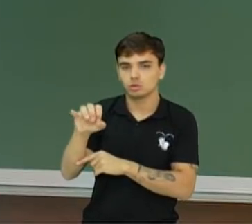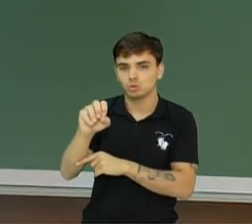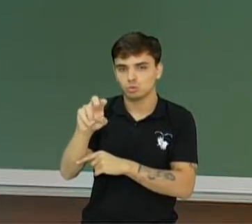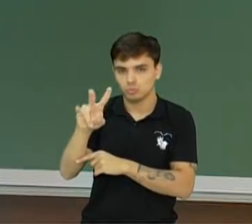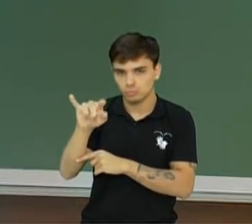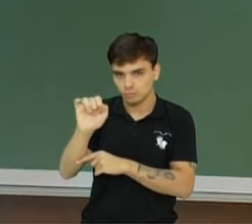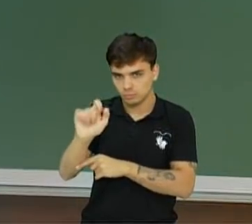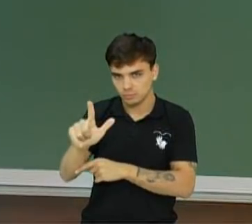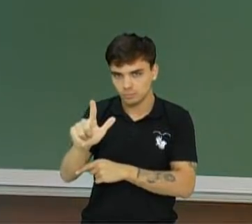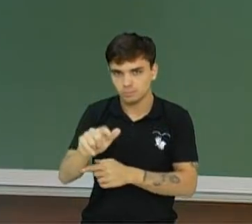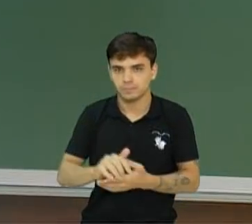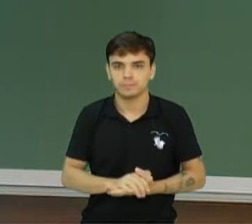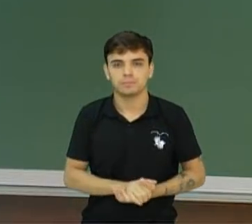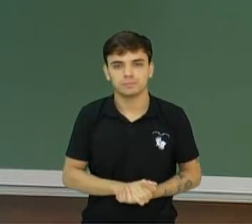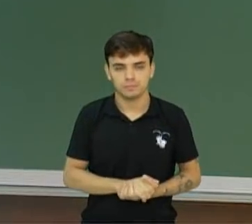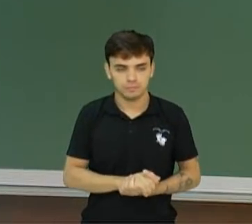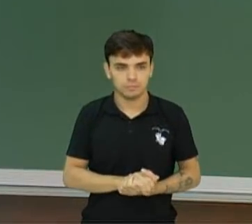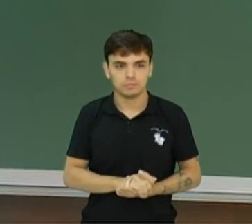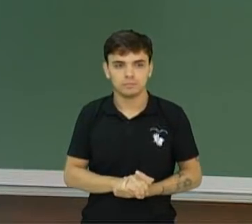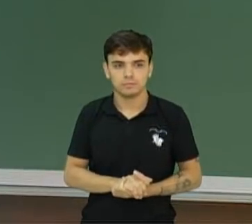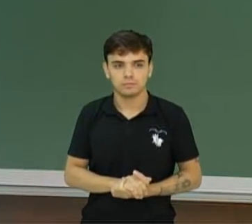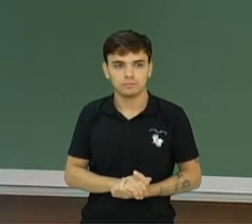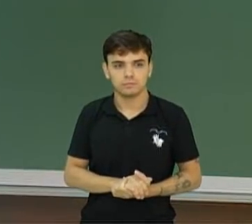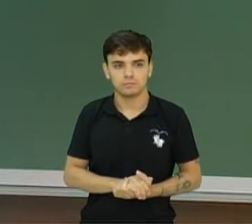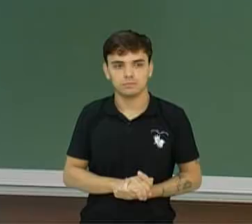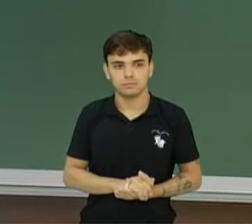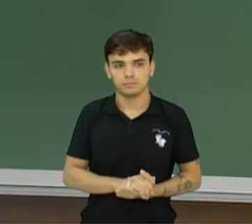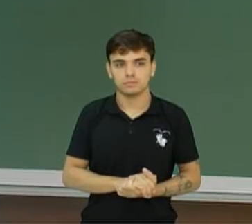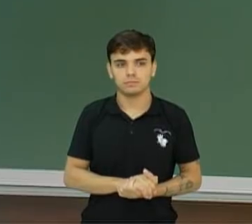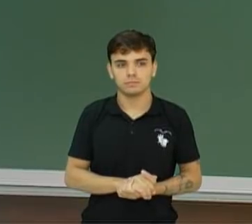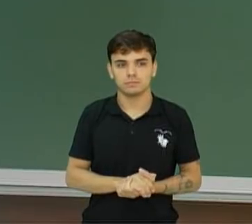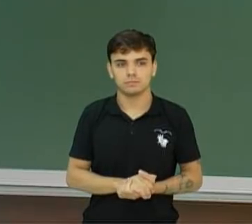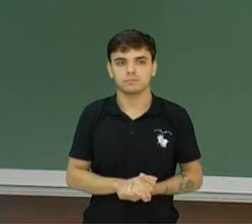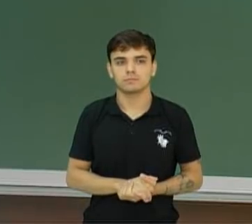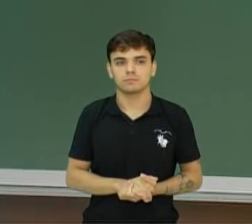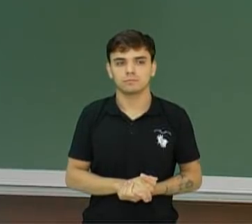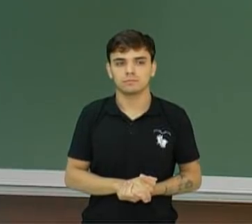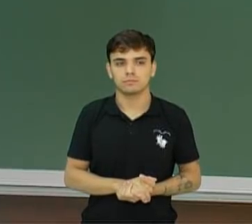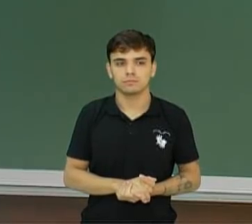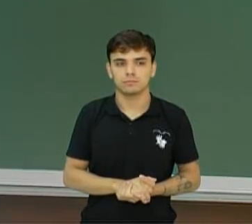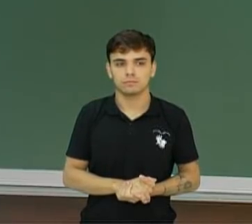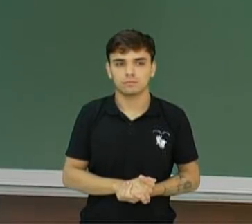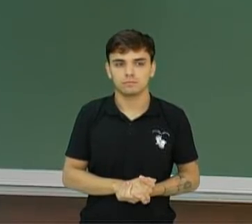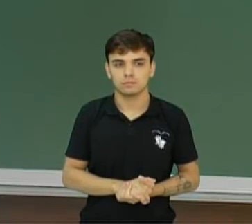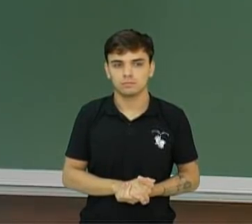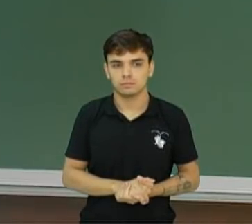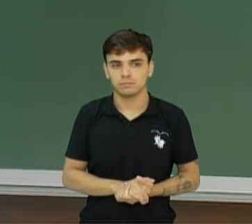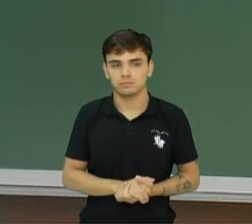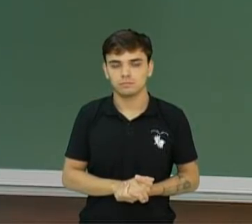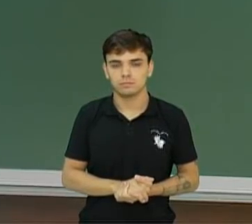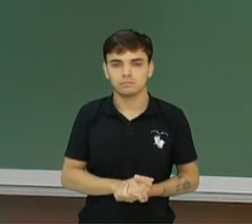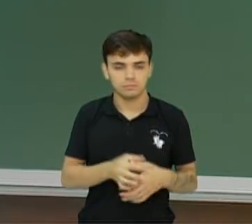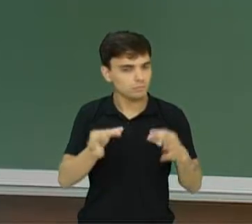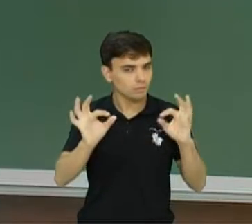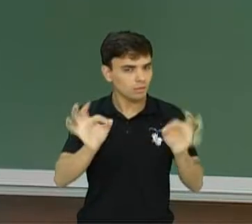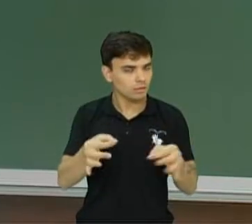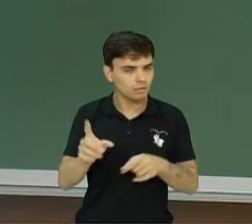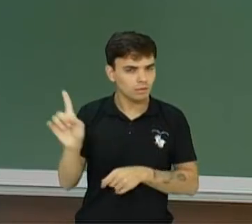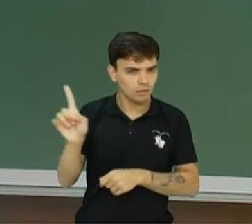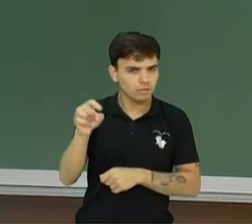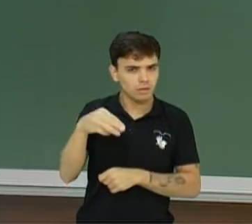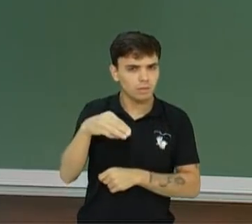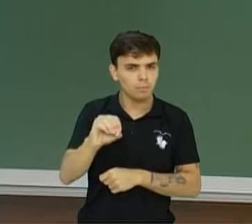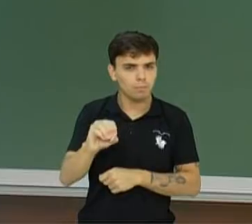jovial? It's also a pun of the last name of Lisa's husband, Francesco del Gioconda. certo? Então essa é a Mona